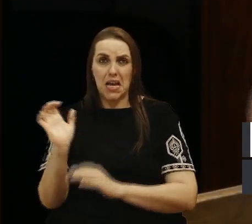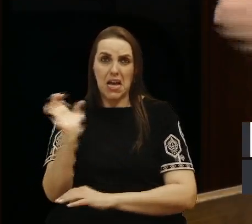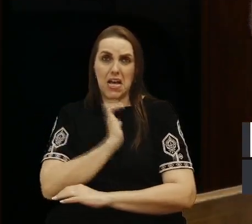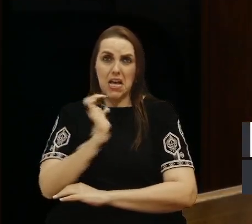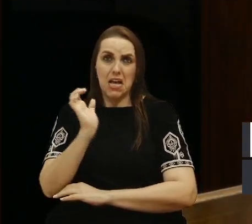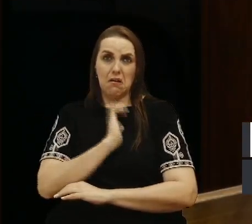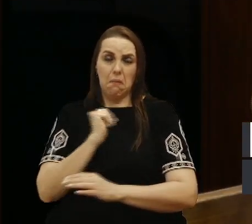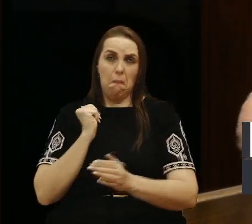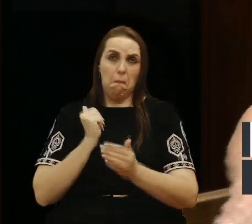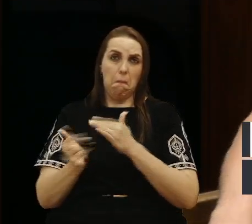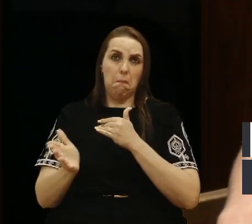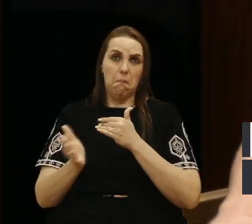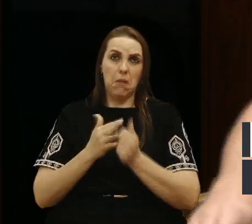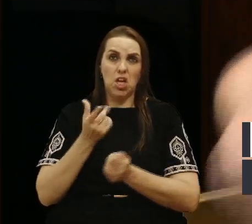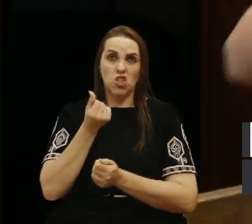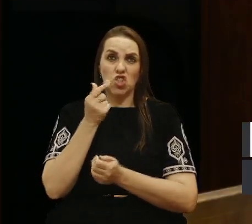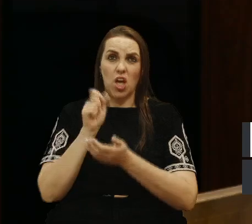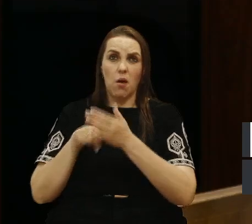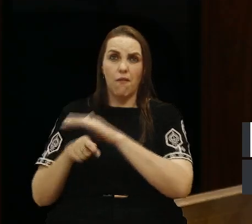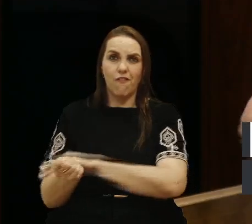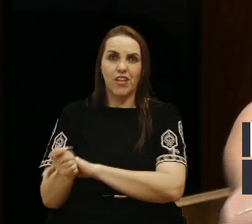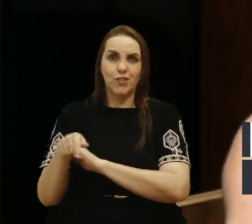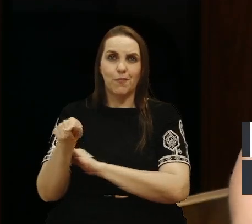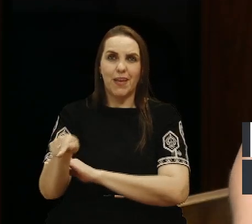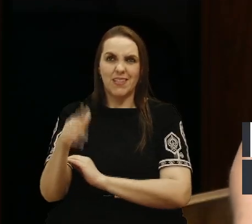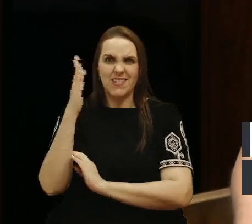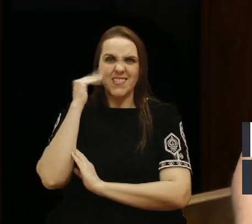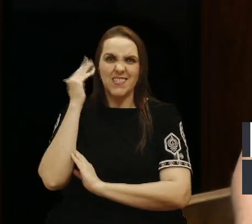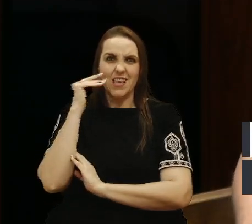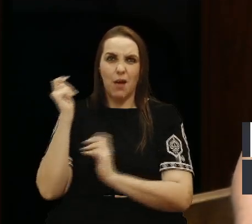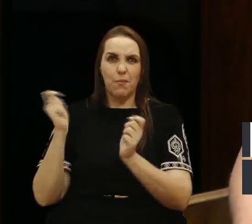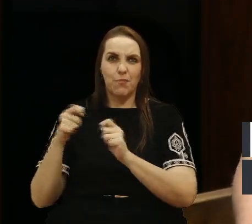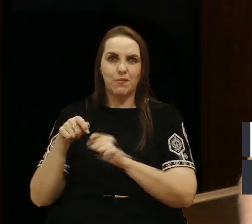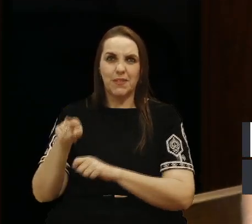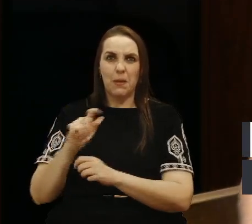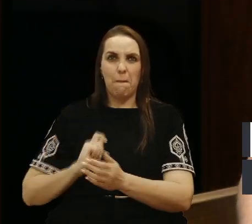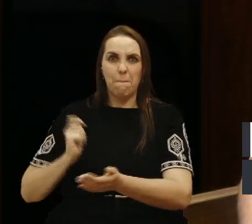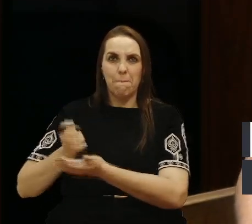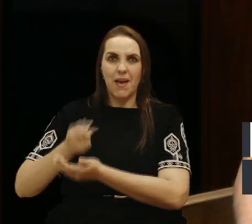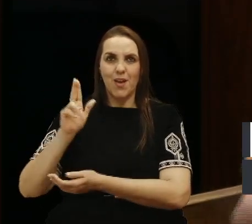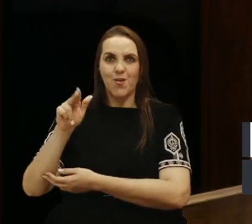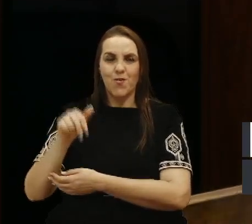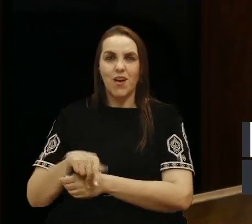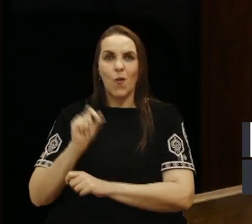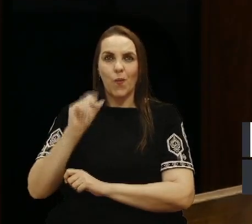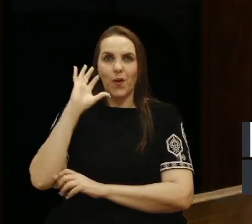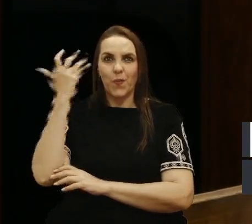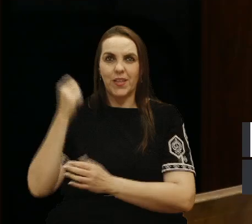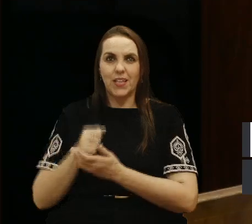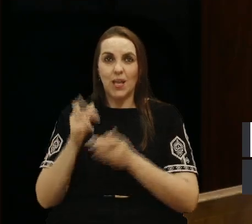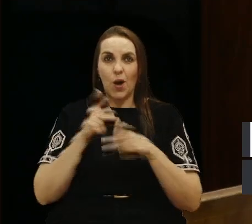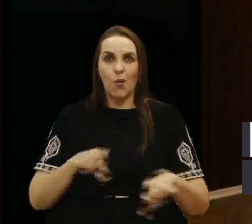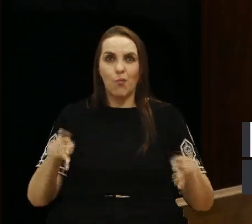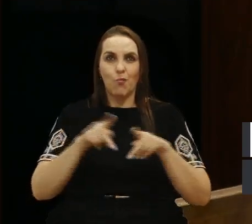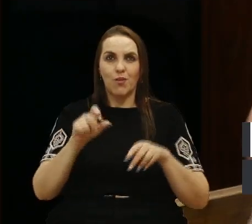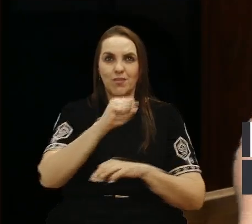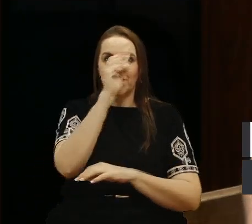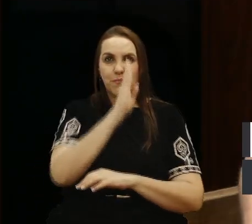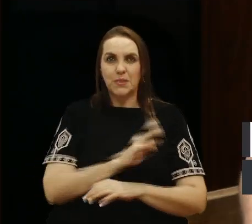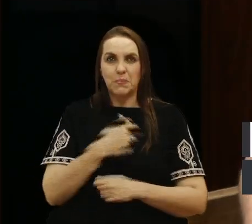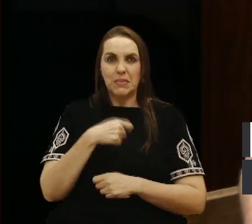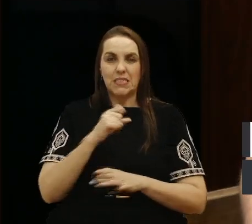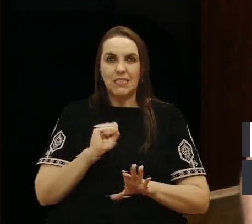pegam, botam todo o dinheiro em fundo de investimento que todo mundo sabe que não tem condição de pagar. E sabe o que acontece? A população brasileira